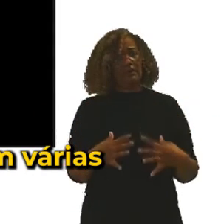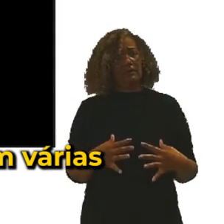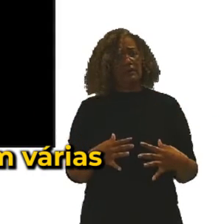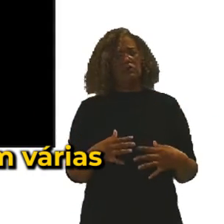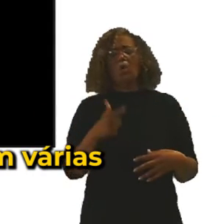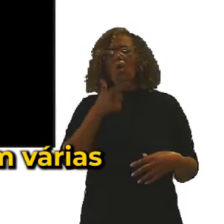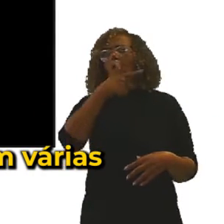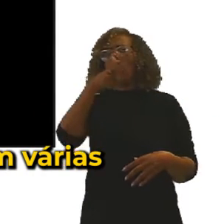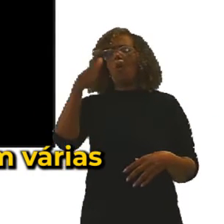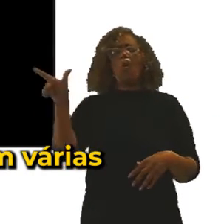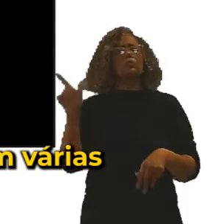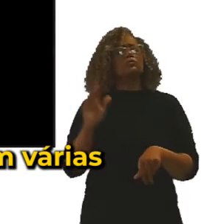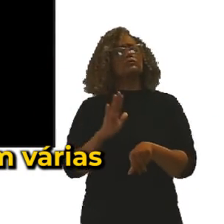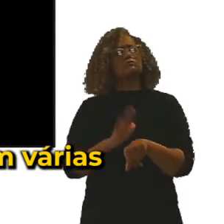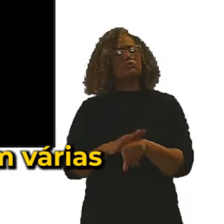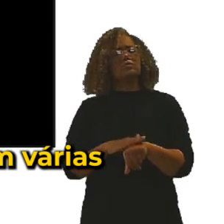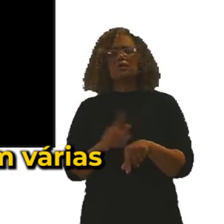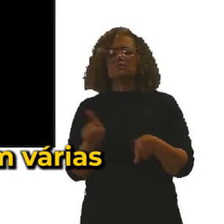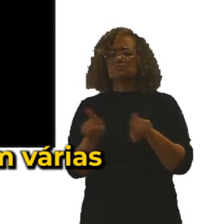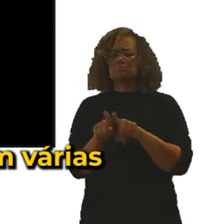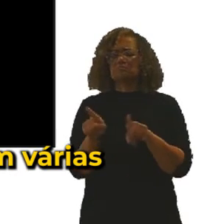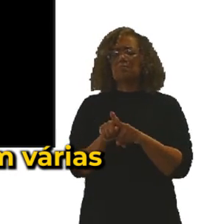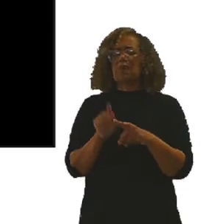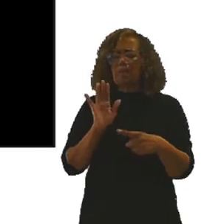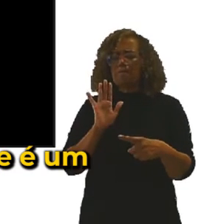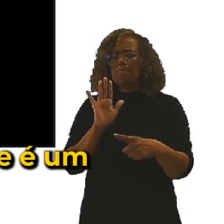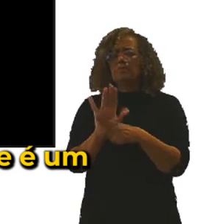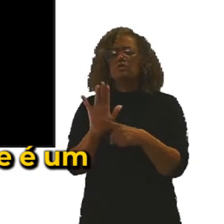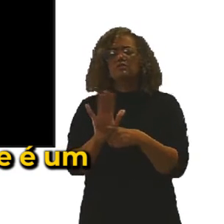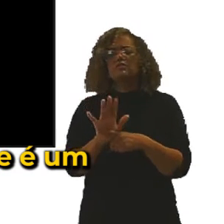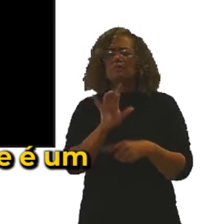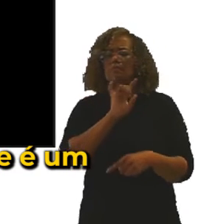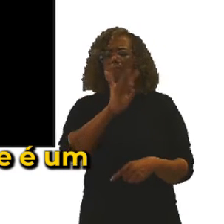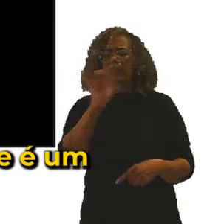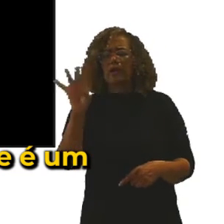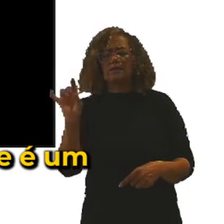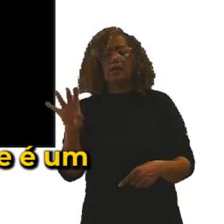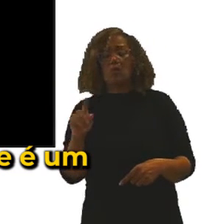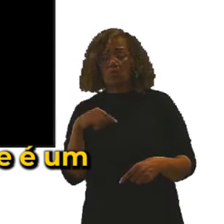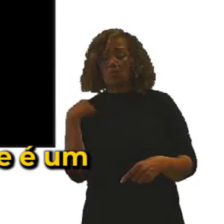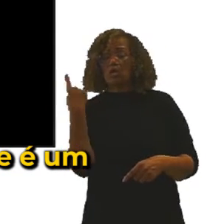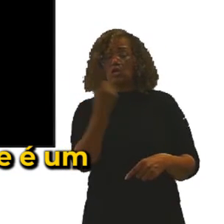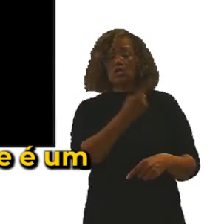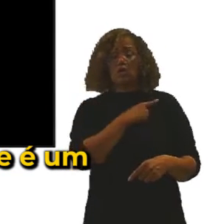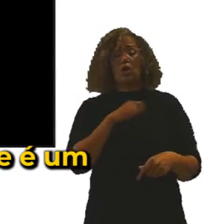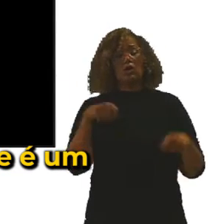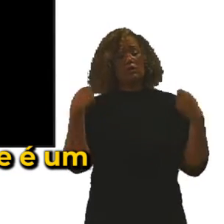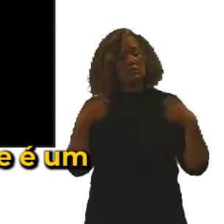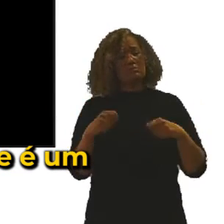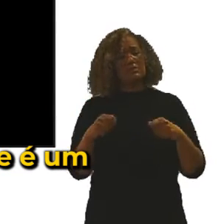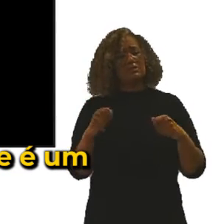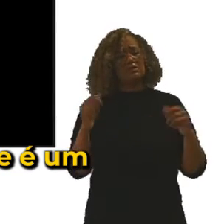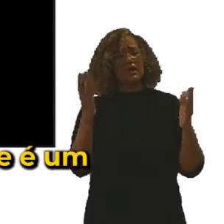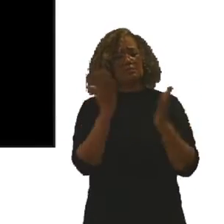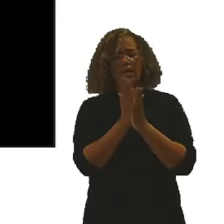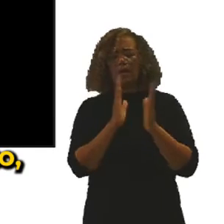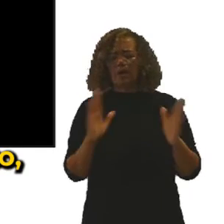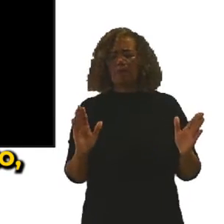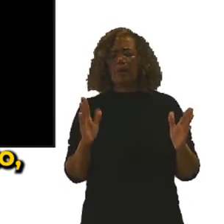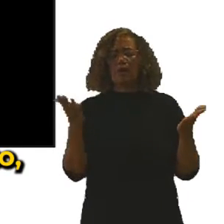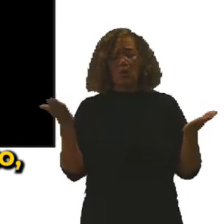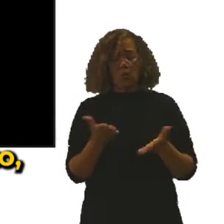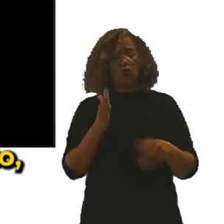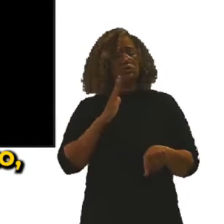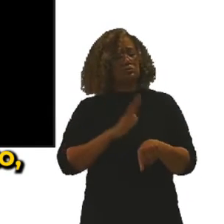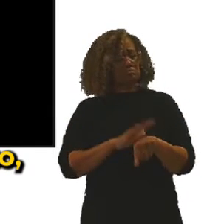outros momentos do mundo, em várias espacialidades, para que nós possamos desconstruir. Este é um momento importante.